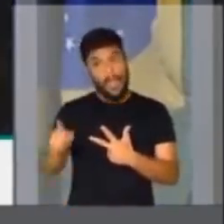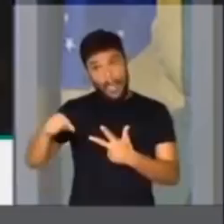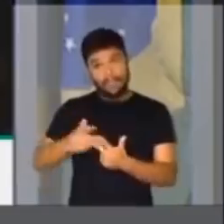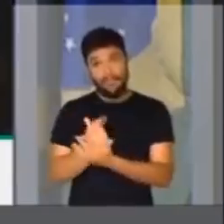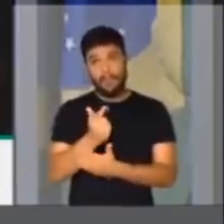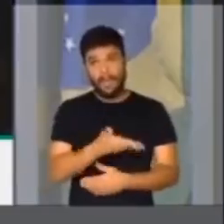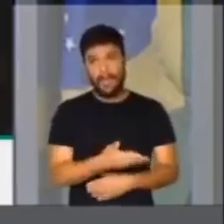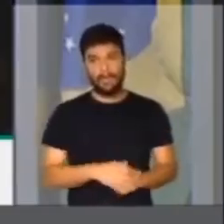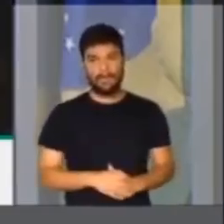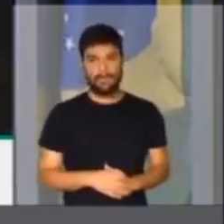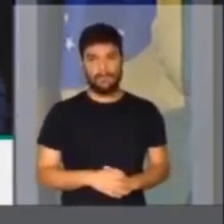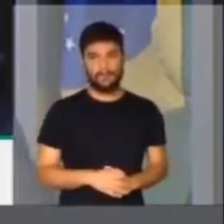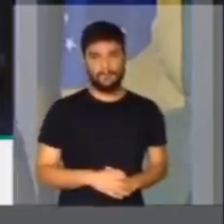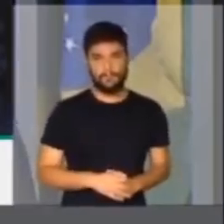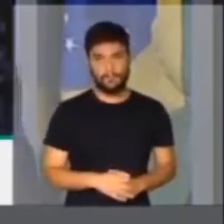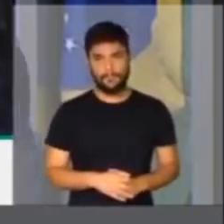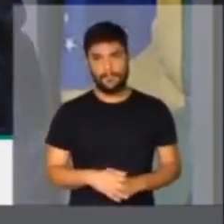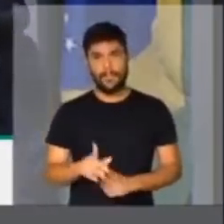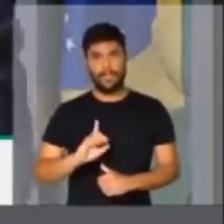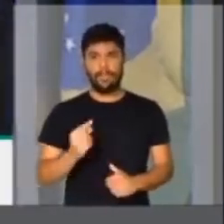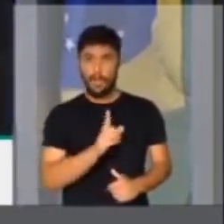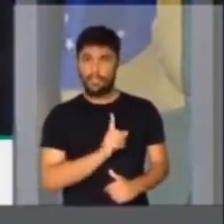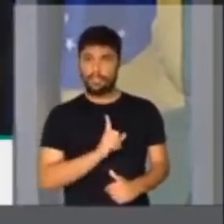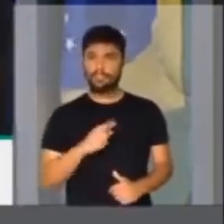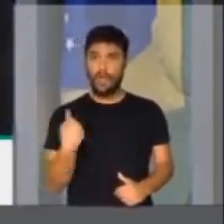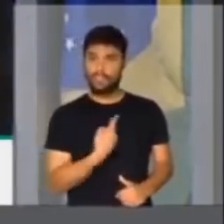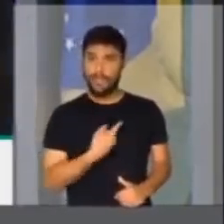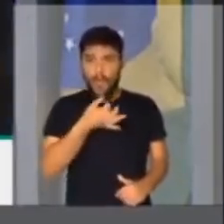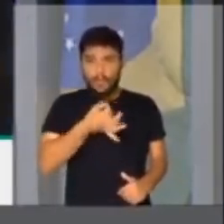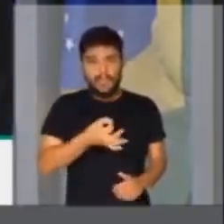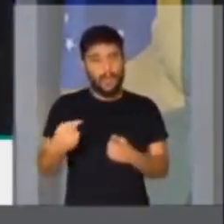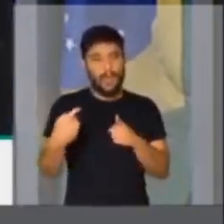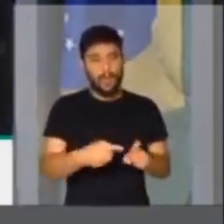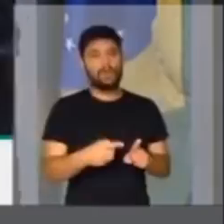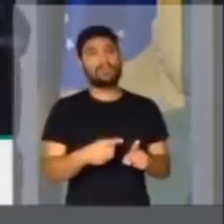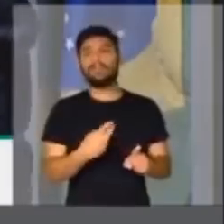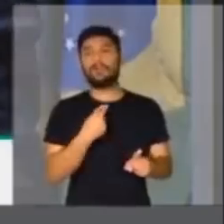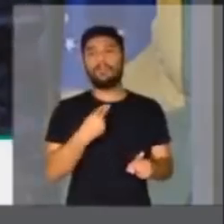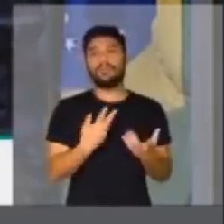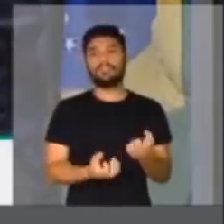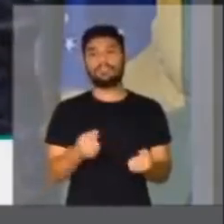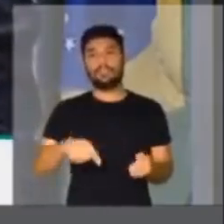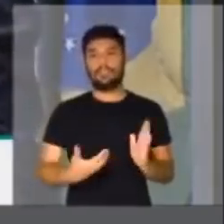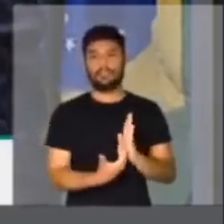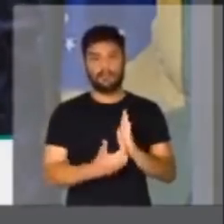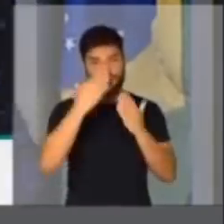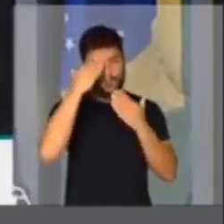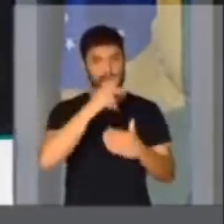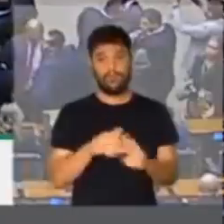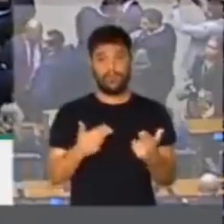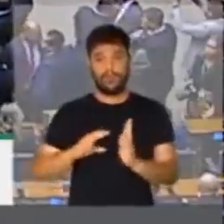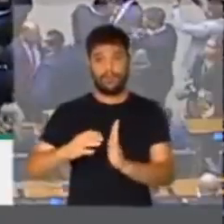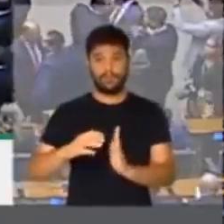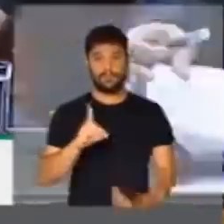que estabelece esta emenda, que tem o nosso encaminhamento contrário e precisa ser rejeitada por esta casa. Muito obrigado, senhor